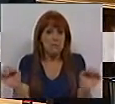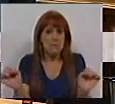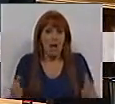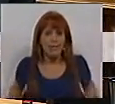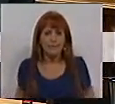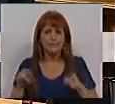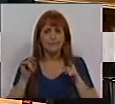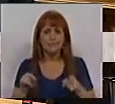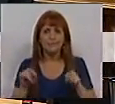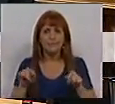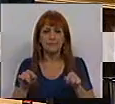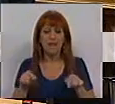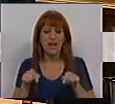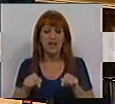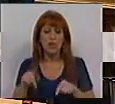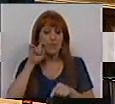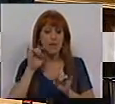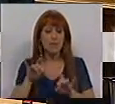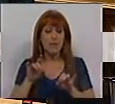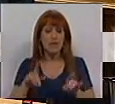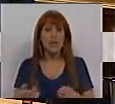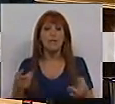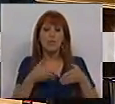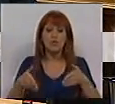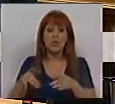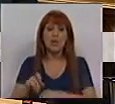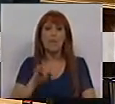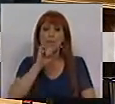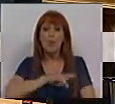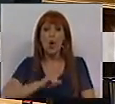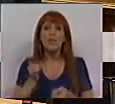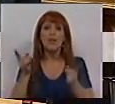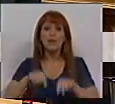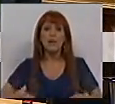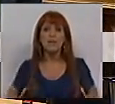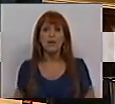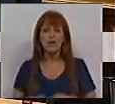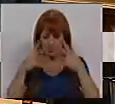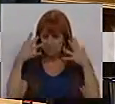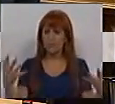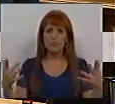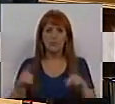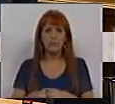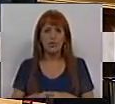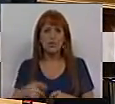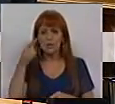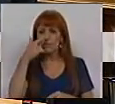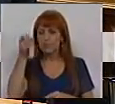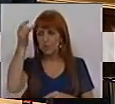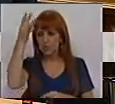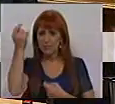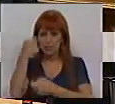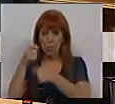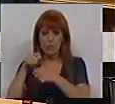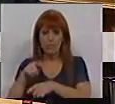nada. É aqui que entra a prevenção. Uma estratégia que poderá, inclusivamente, surpreender os traficantes.